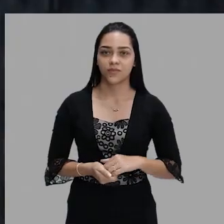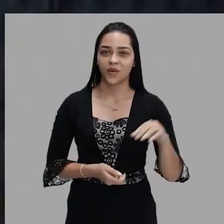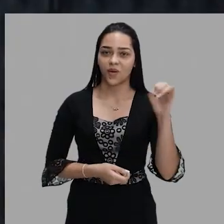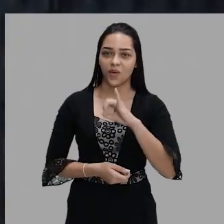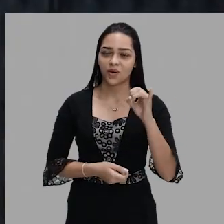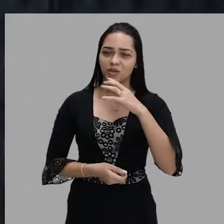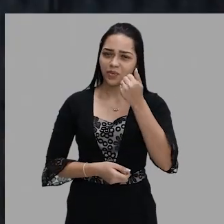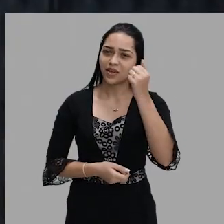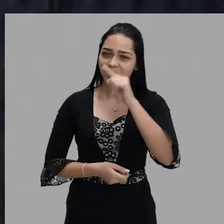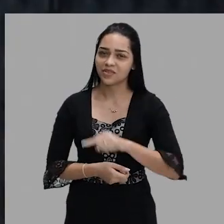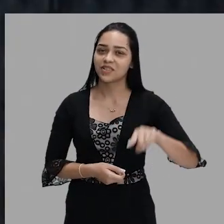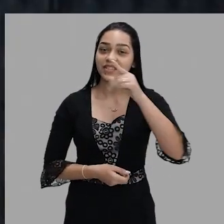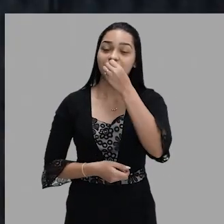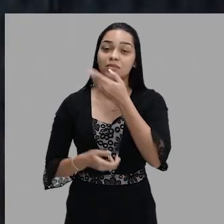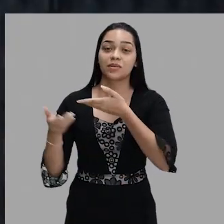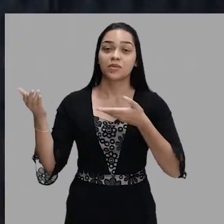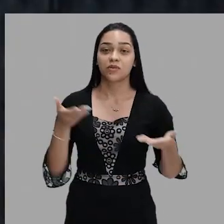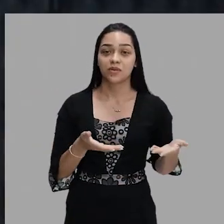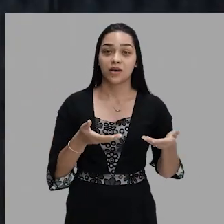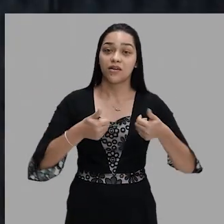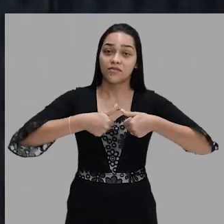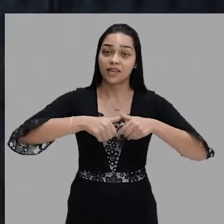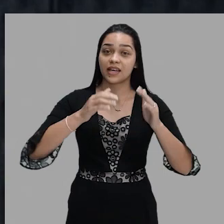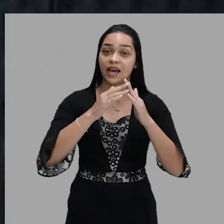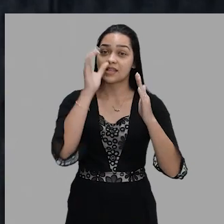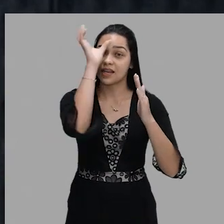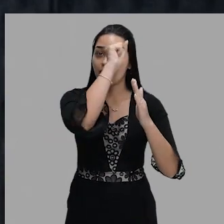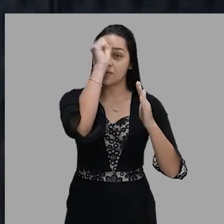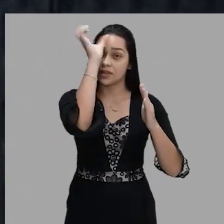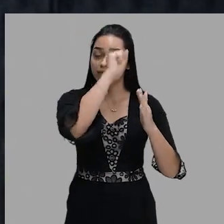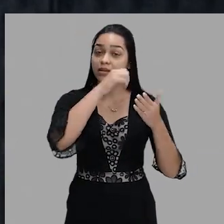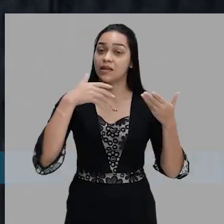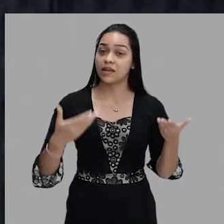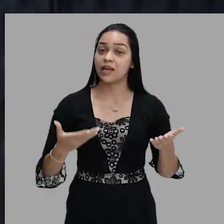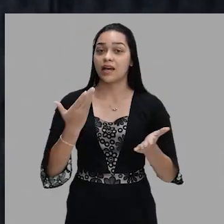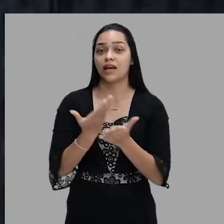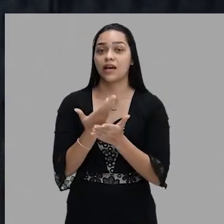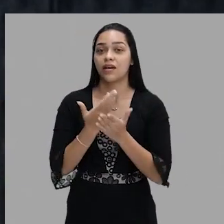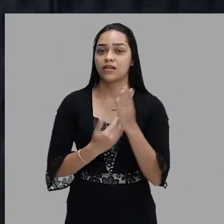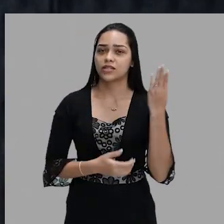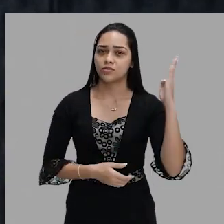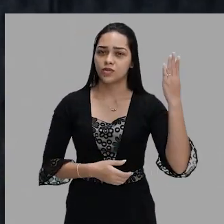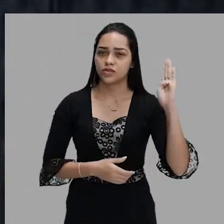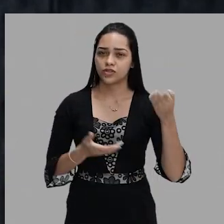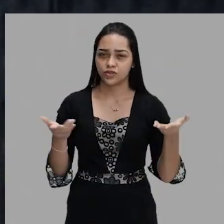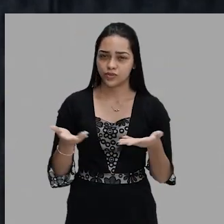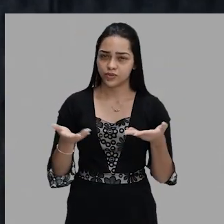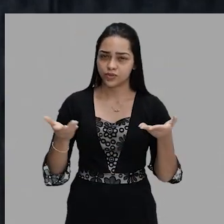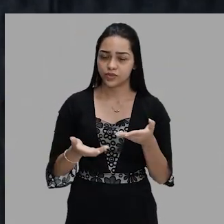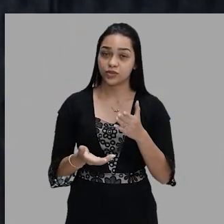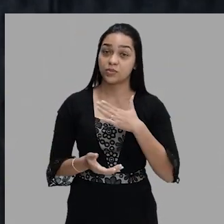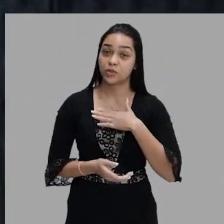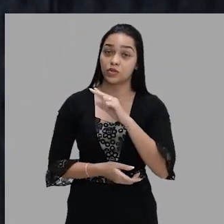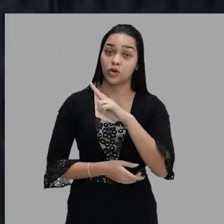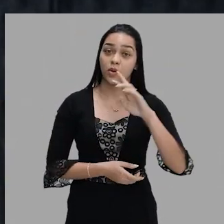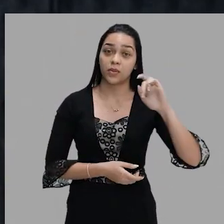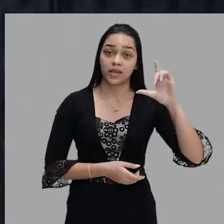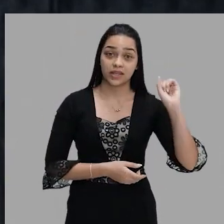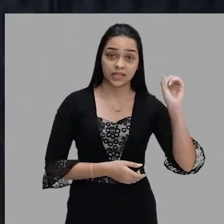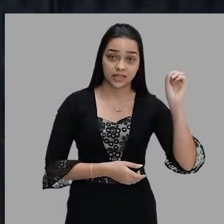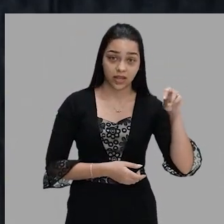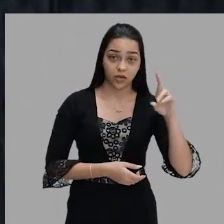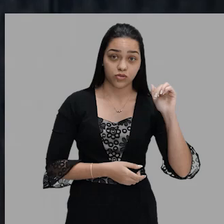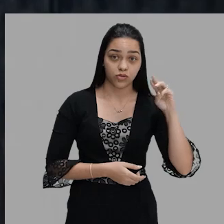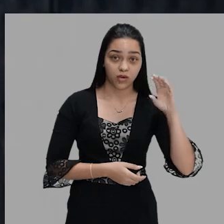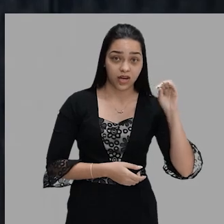Olá pessoal, tudo bem com vocês? Sejam bem-vindos a mais um Fique em Casa Aprendendo. Essa é a nossa aula de Biologia de hoje. Eu sou o professor Celso